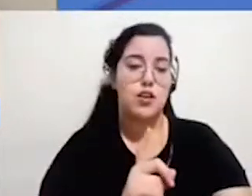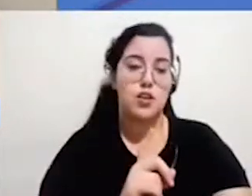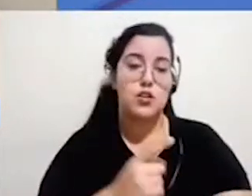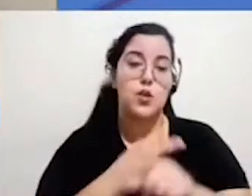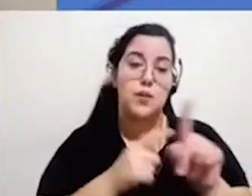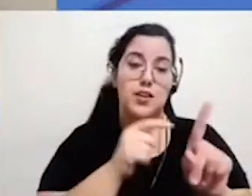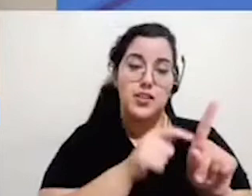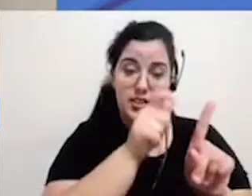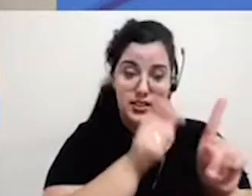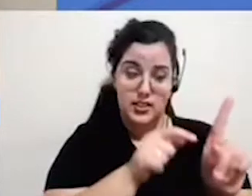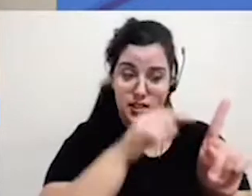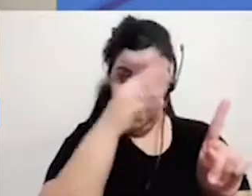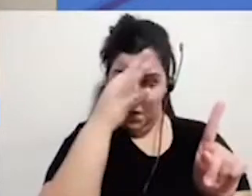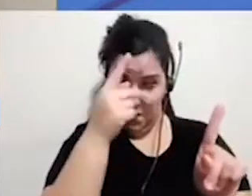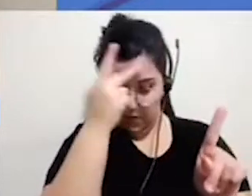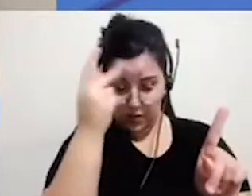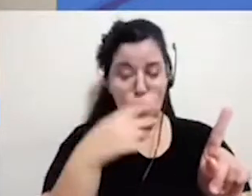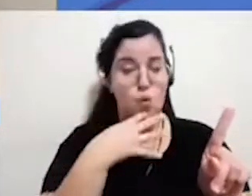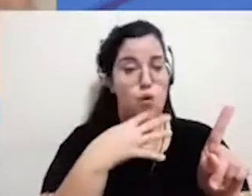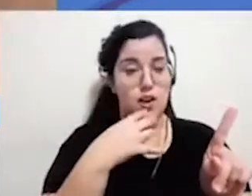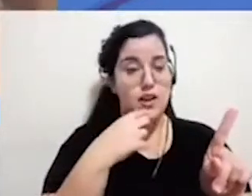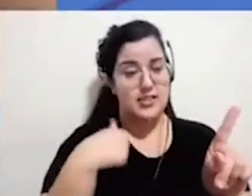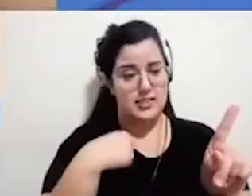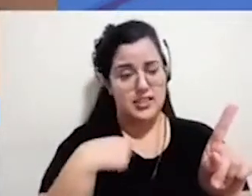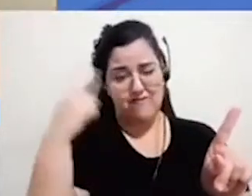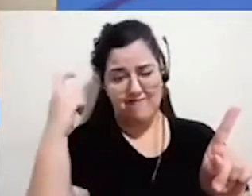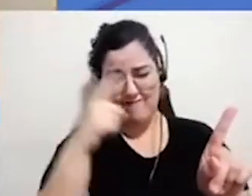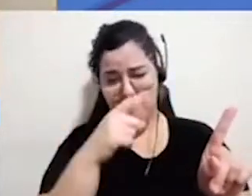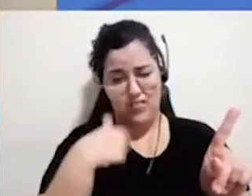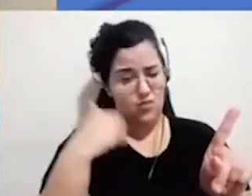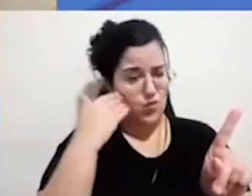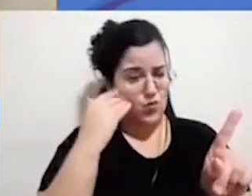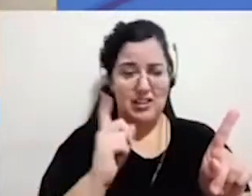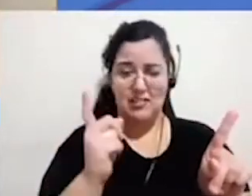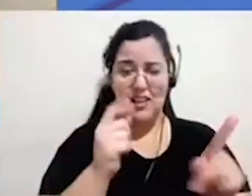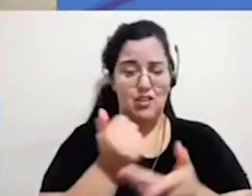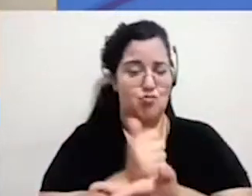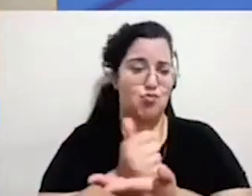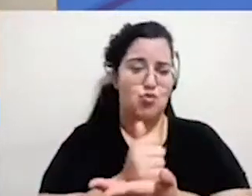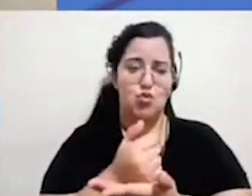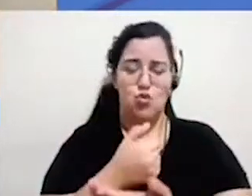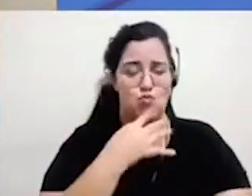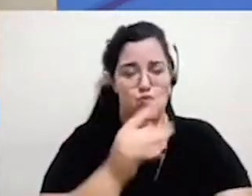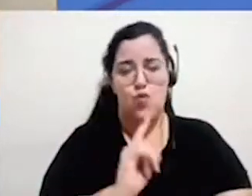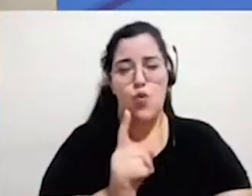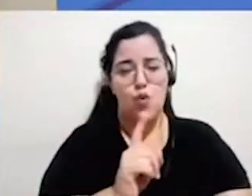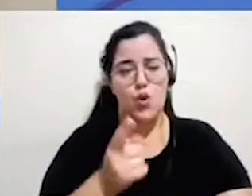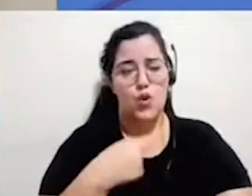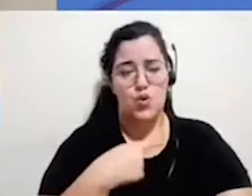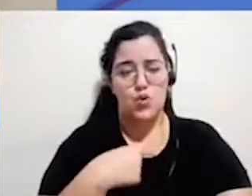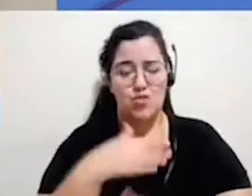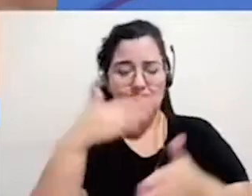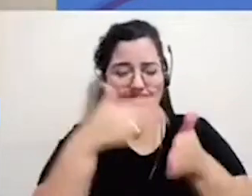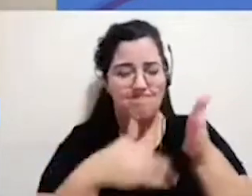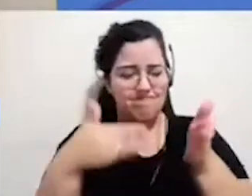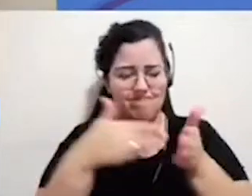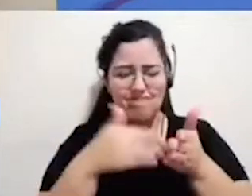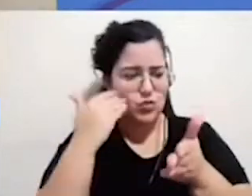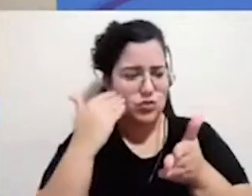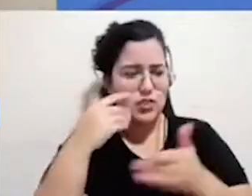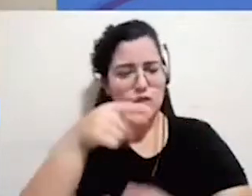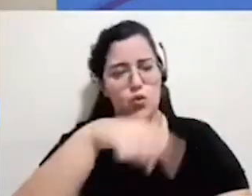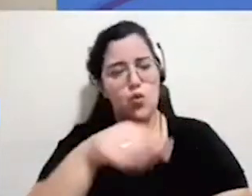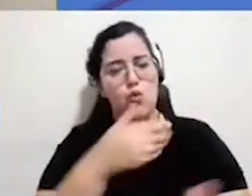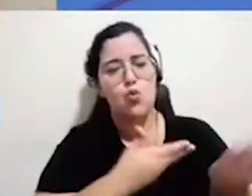que a minha dificuldade de compreensão é limitada, é muito limitada. E os jovens não, eles